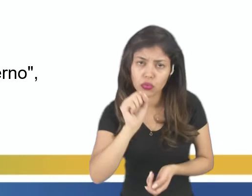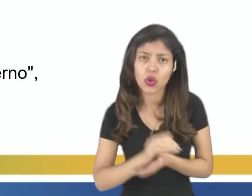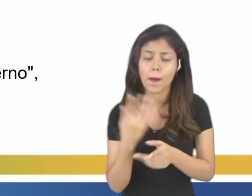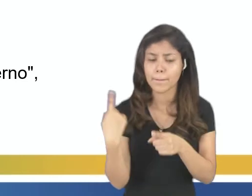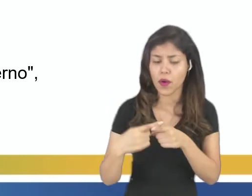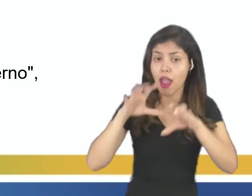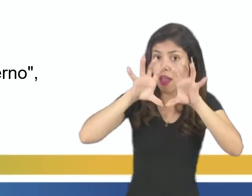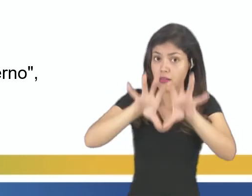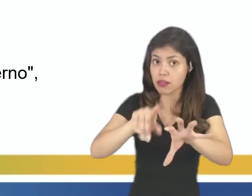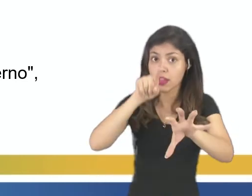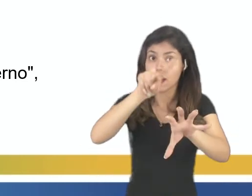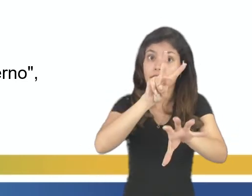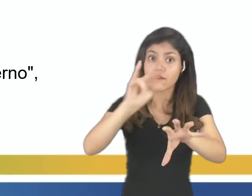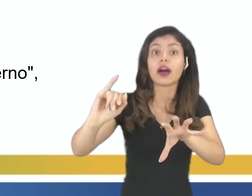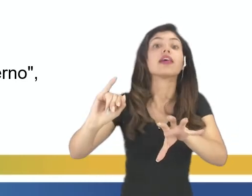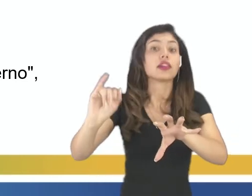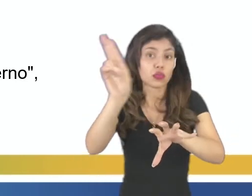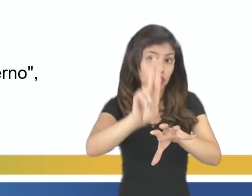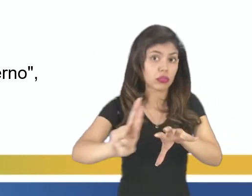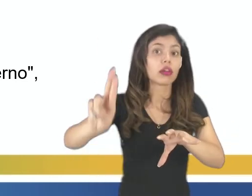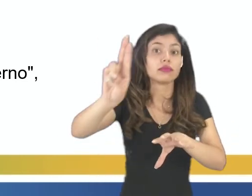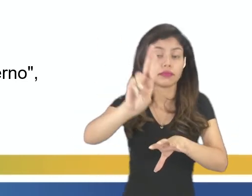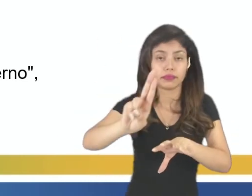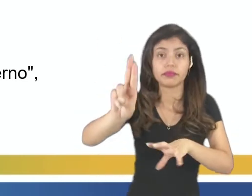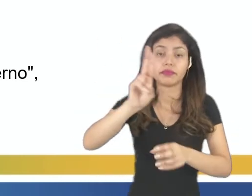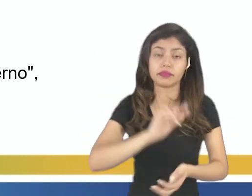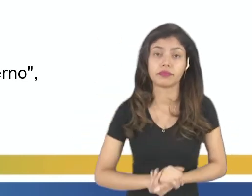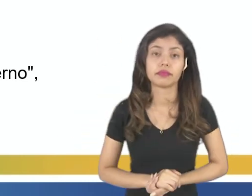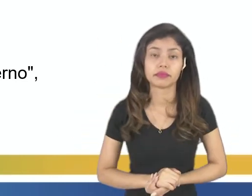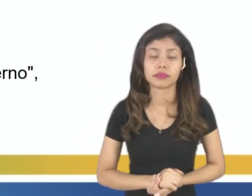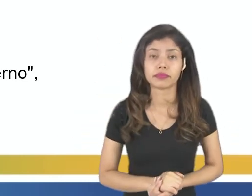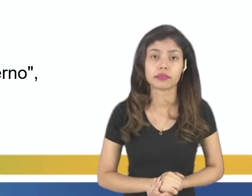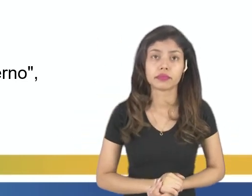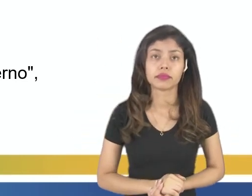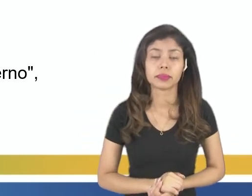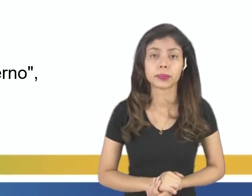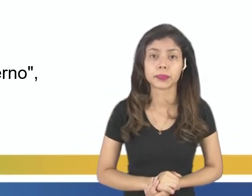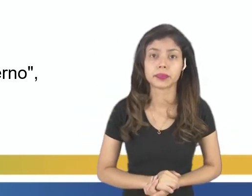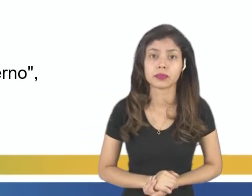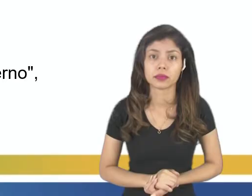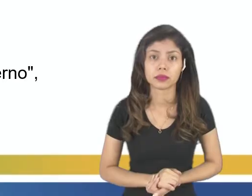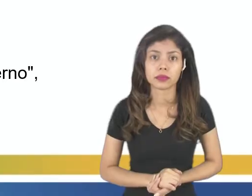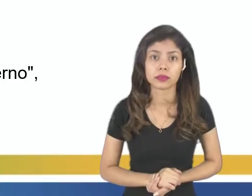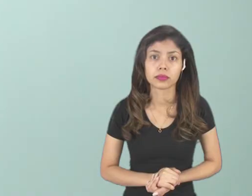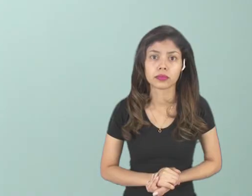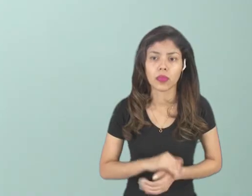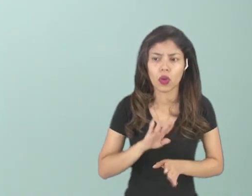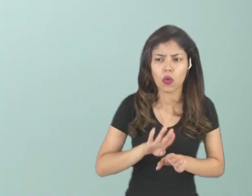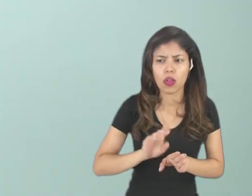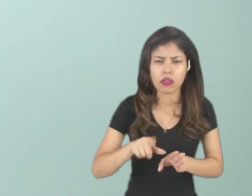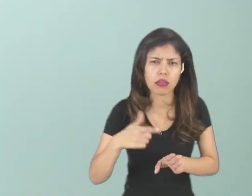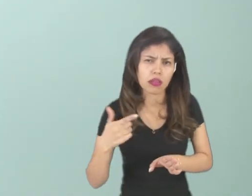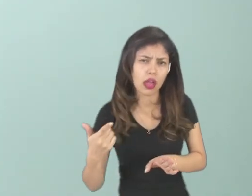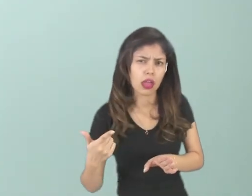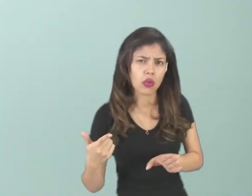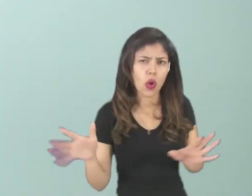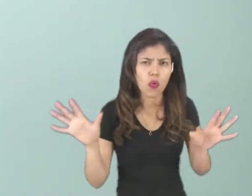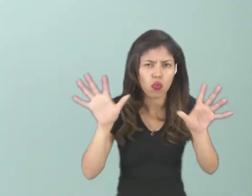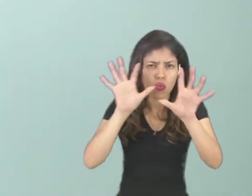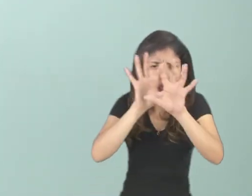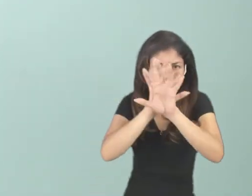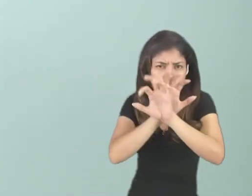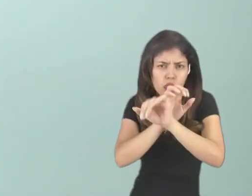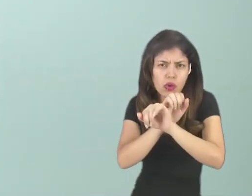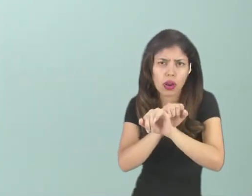é aqui que ele vai fazer uso do seu lado mais